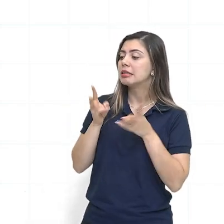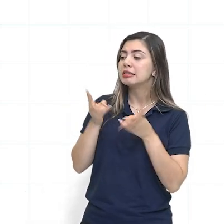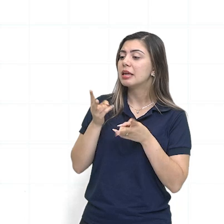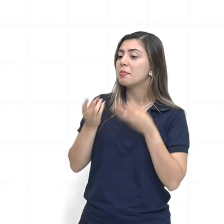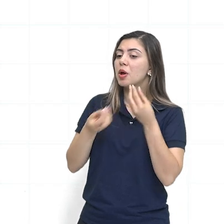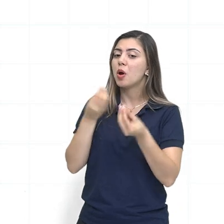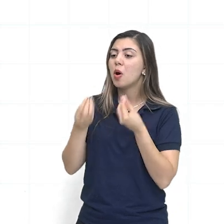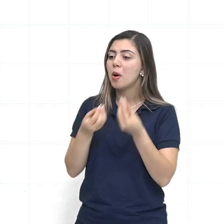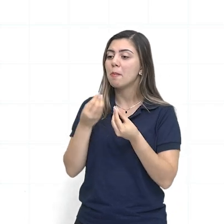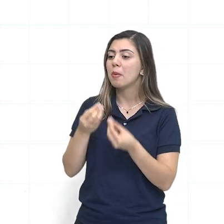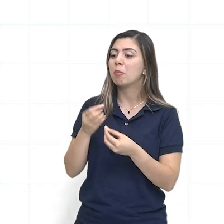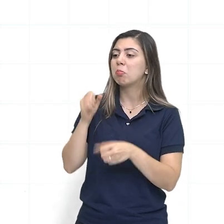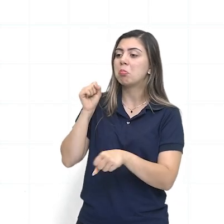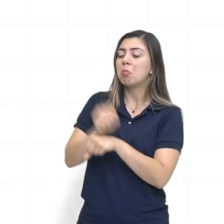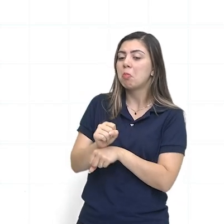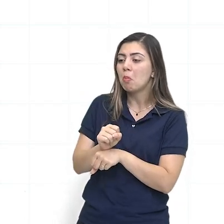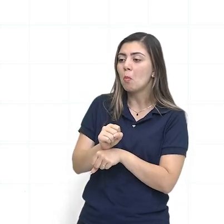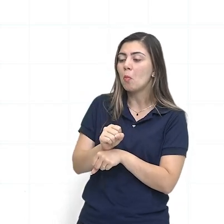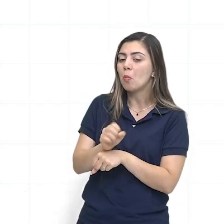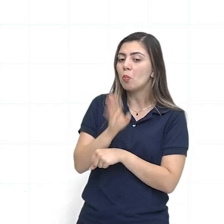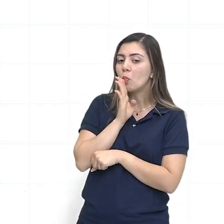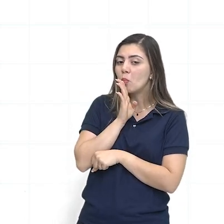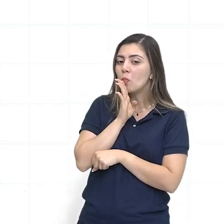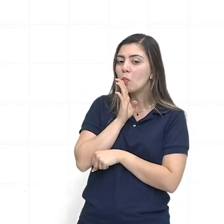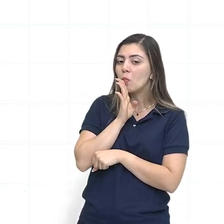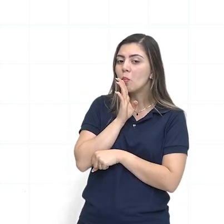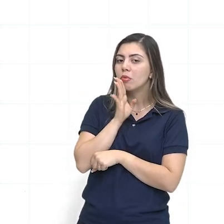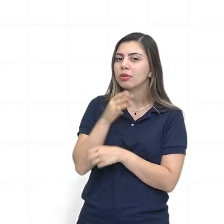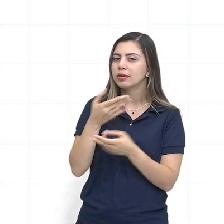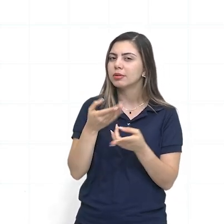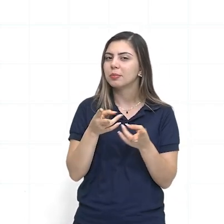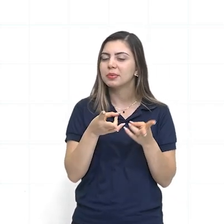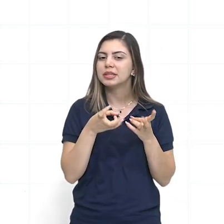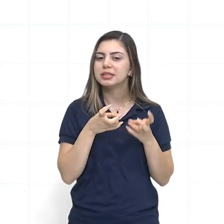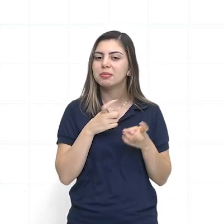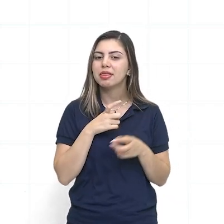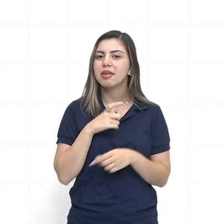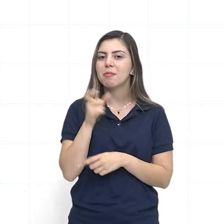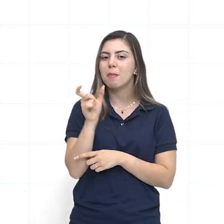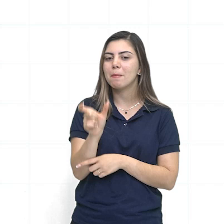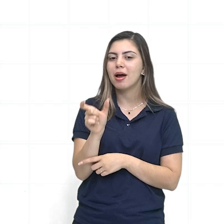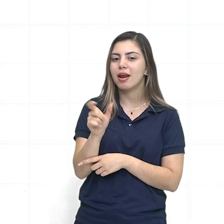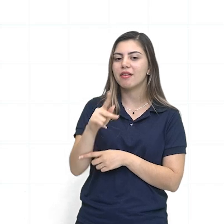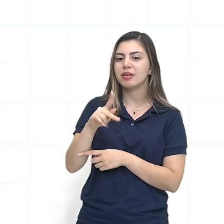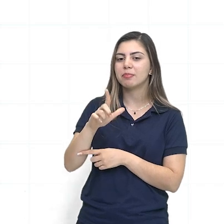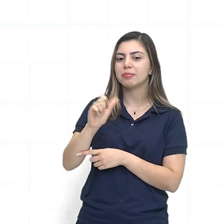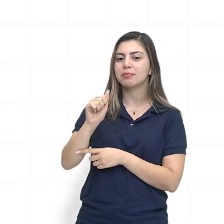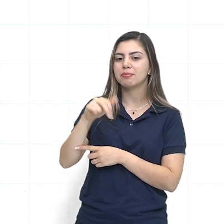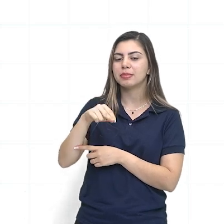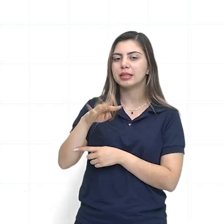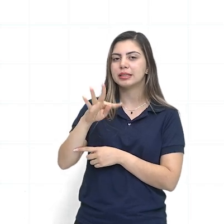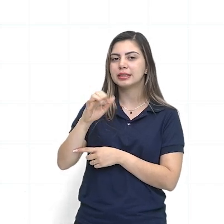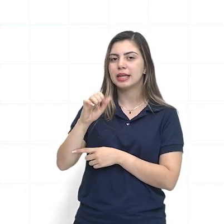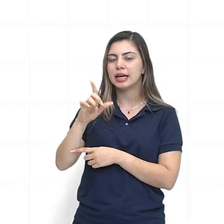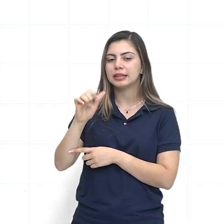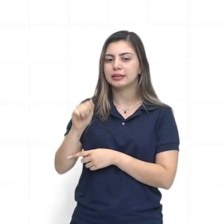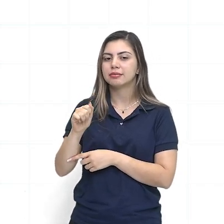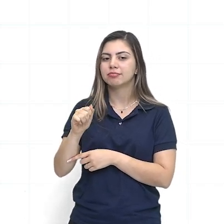plantada. Então, observe que nós temos uma palavra que gera esse duplo sentido, que é a palavra